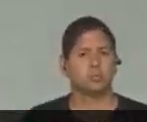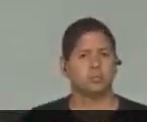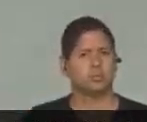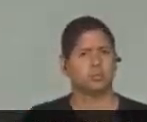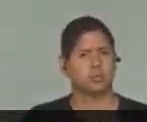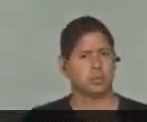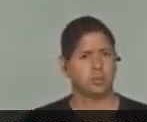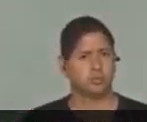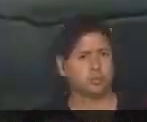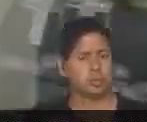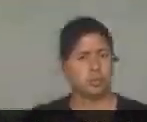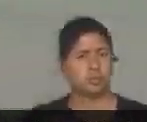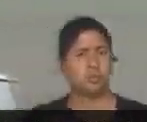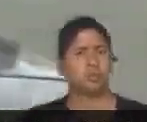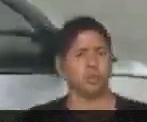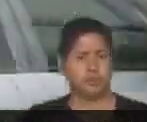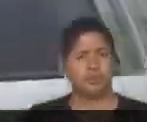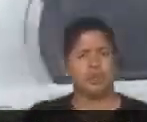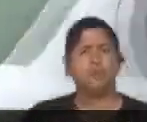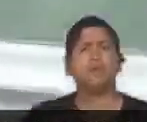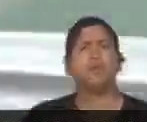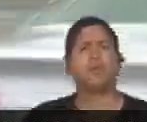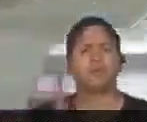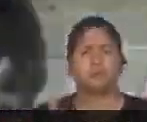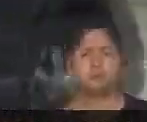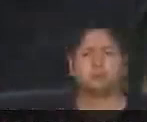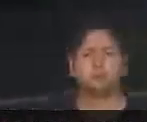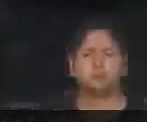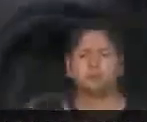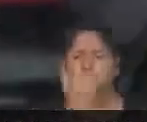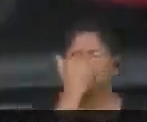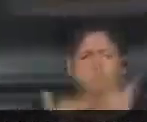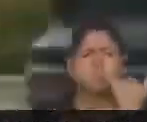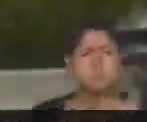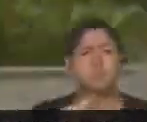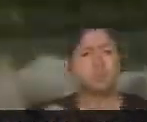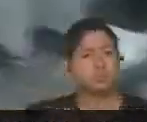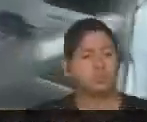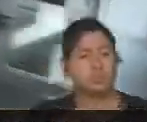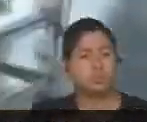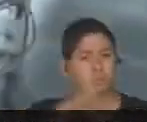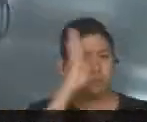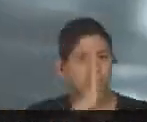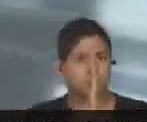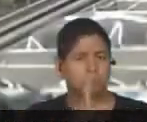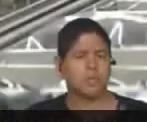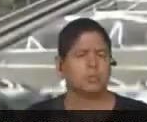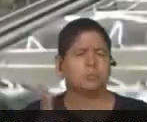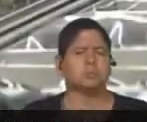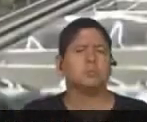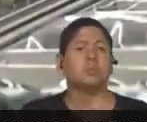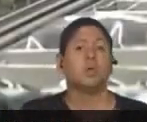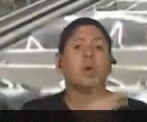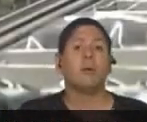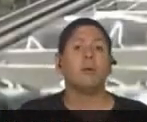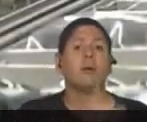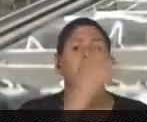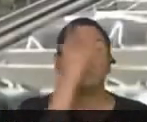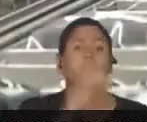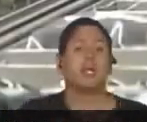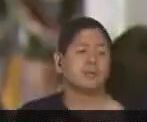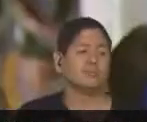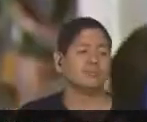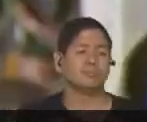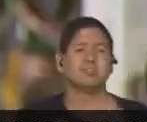Segurança e Saúde no Trabalho contabilizou os dados relativos a esses acidentes em todo o país. Mas o levantamento só considera os empregados